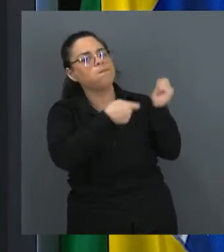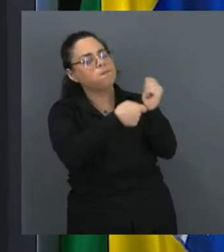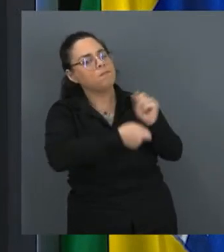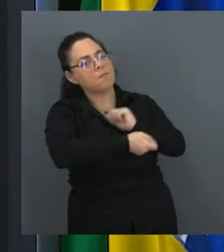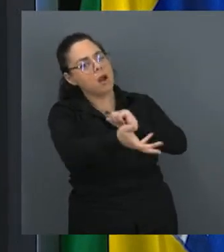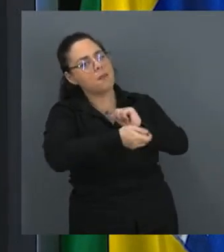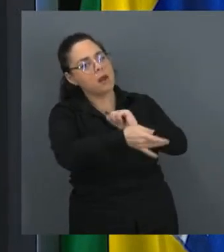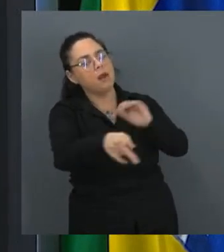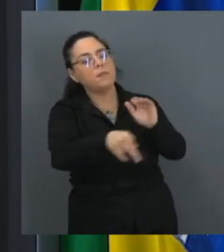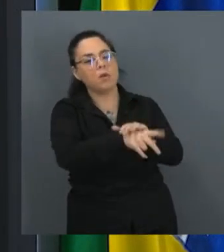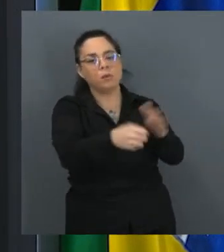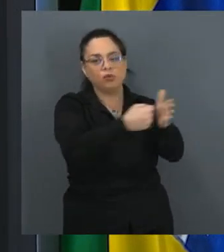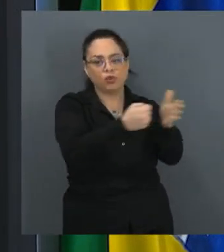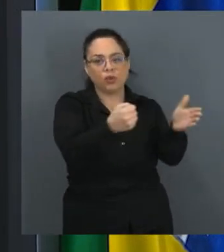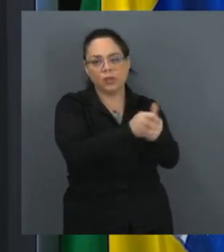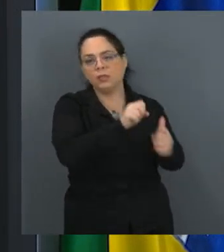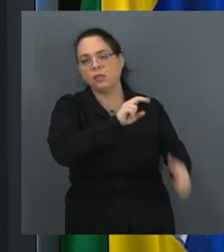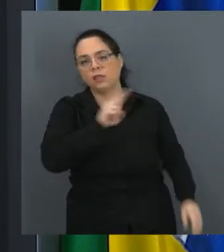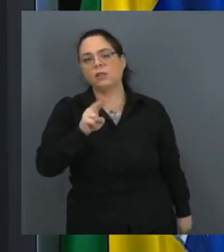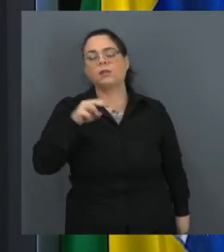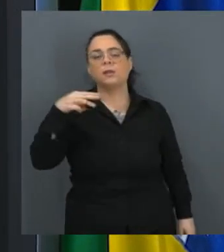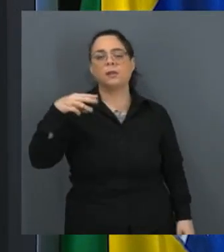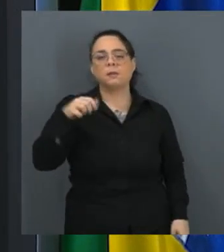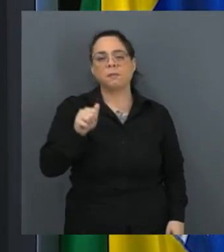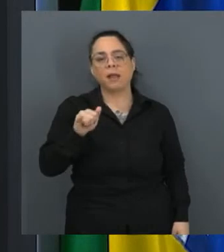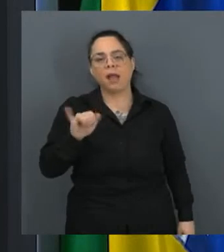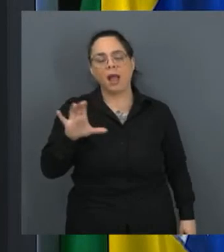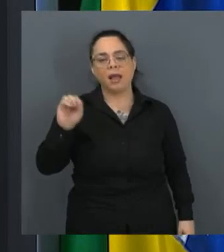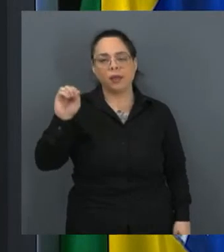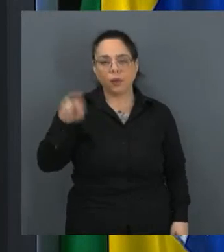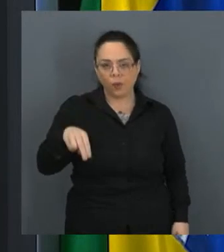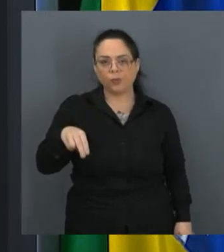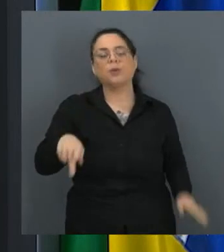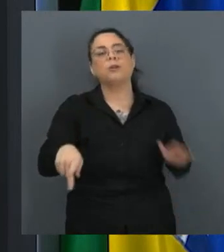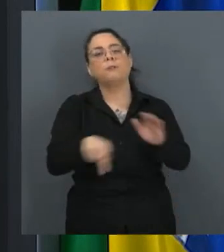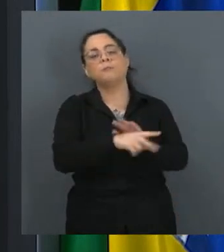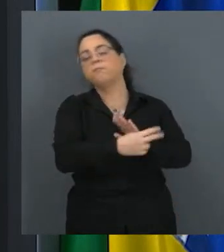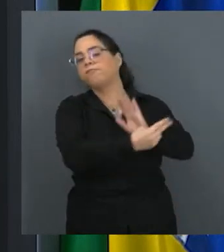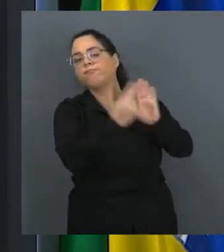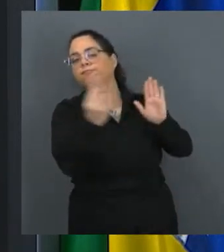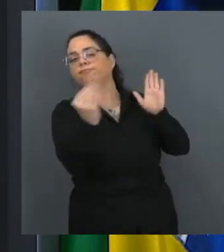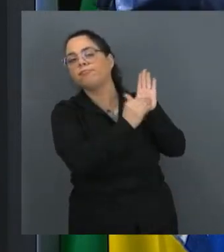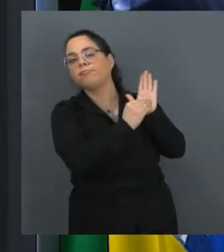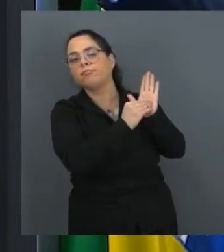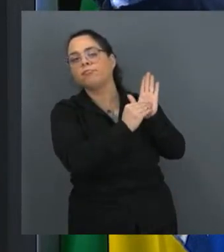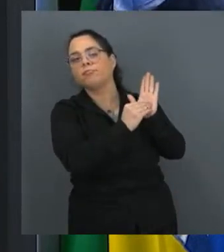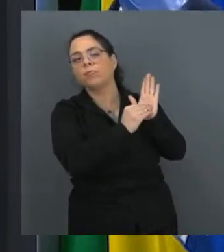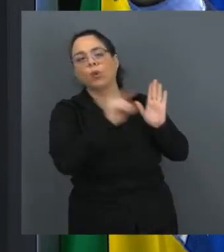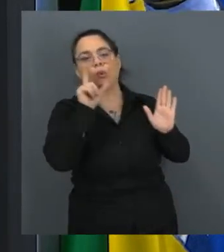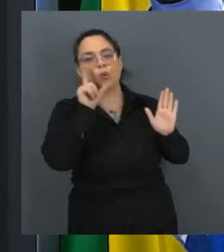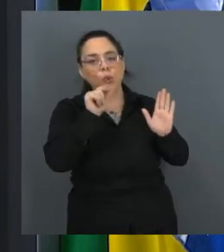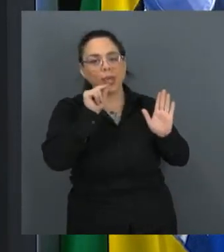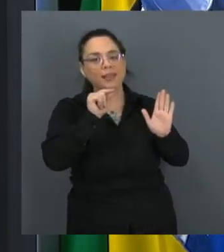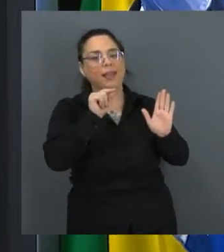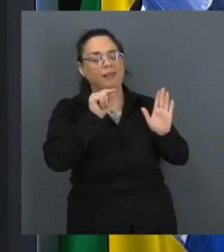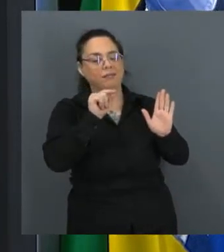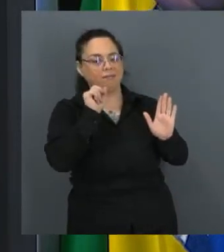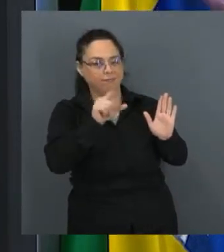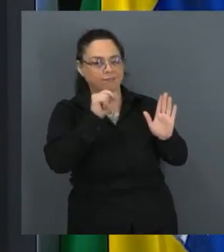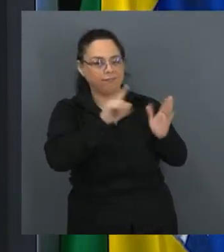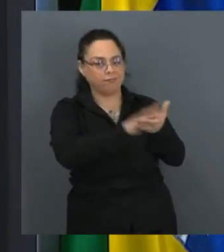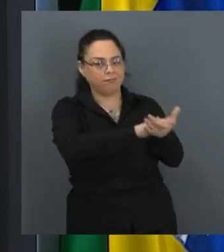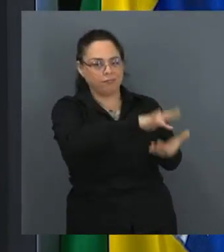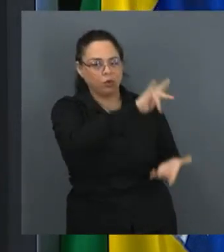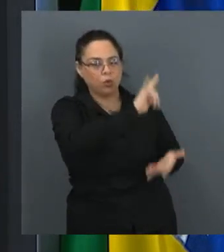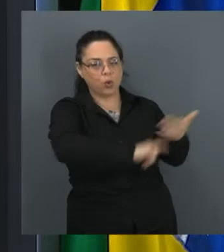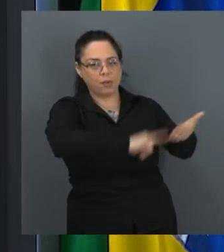publicadas pelo jornalista Michael Shellenberger no caso que ficou conhecido como Twitter Files. A